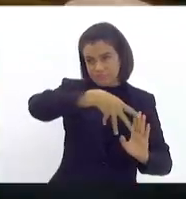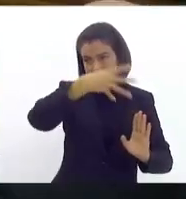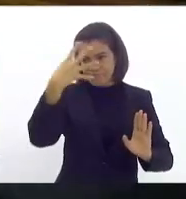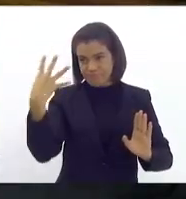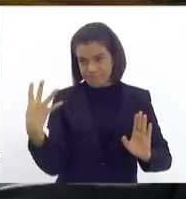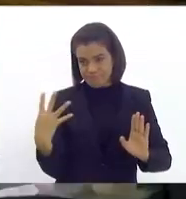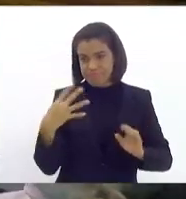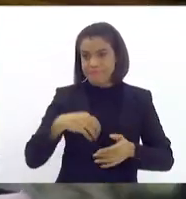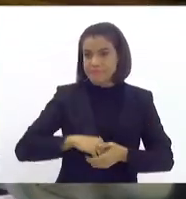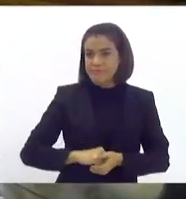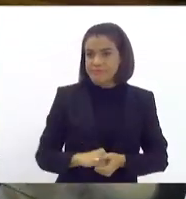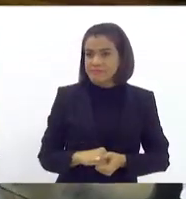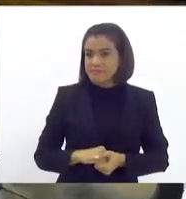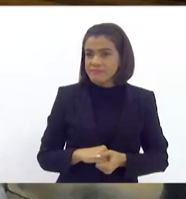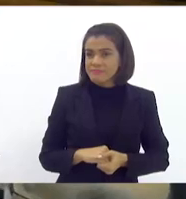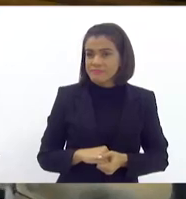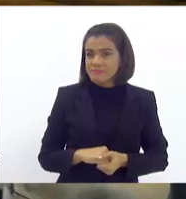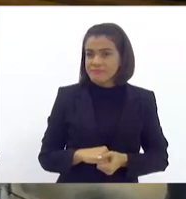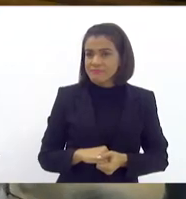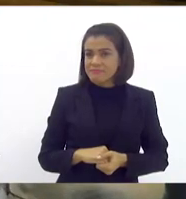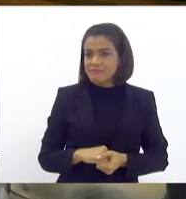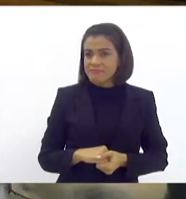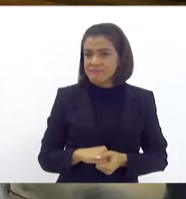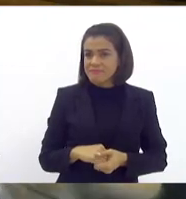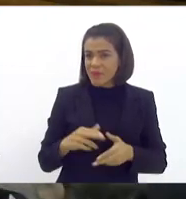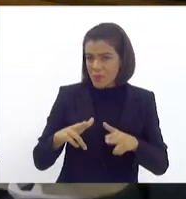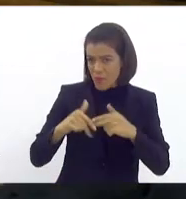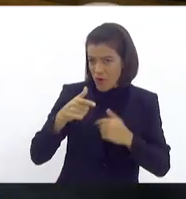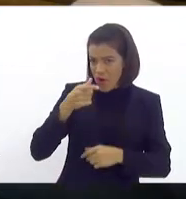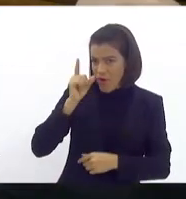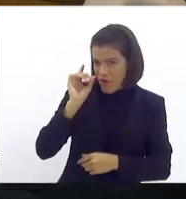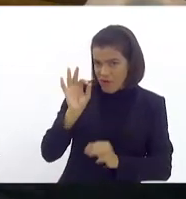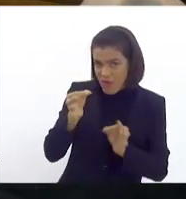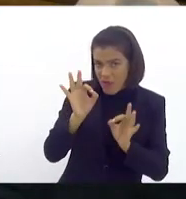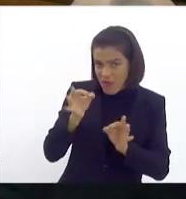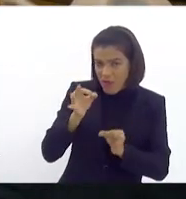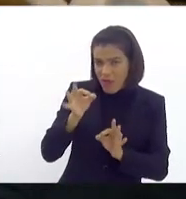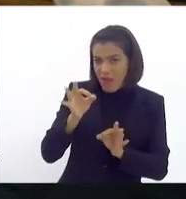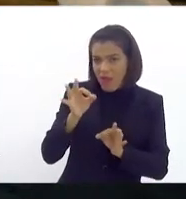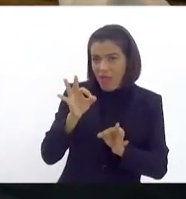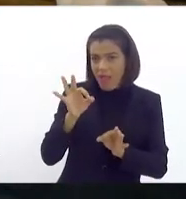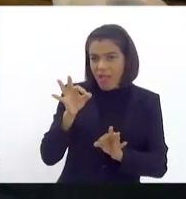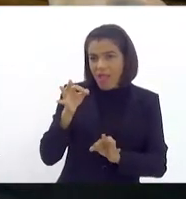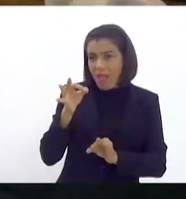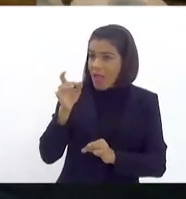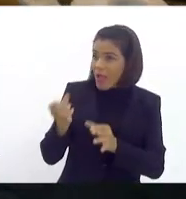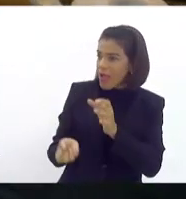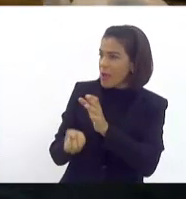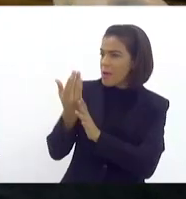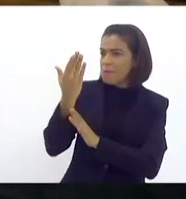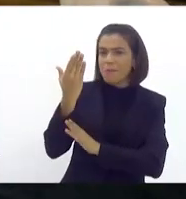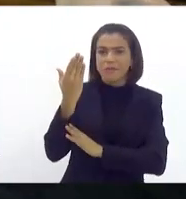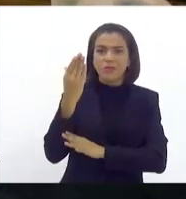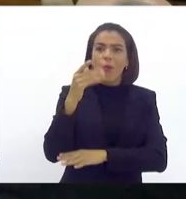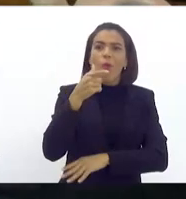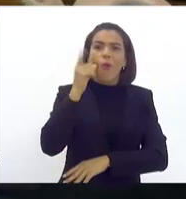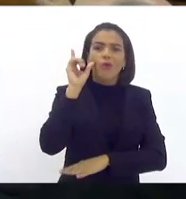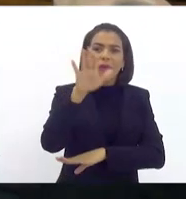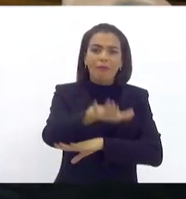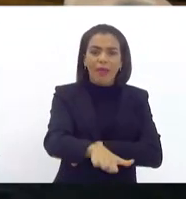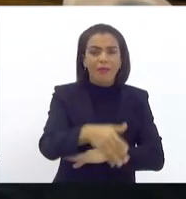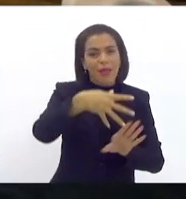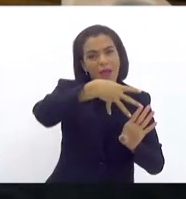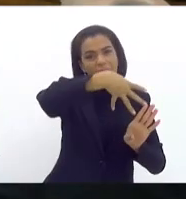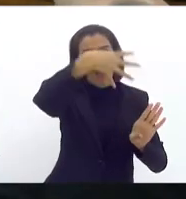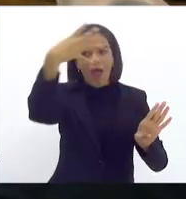explicar. Mas por conta do que disse ontem, foi isso? Sim, por isso que ele apareceu no final da tarde. O arco-íris